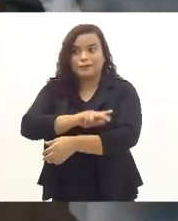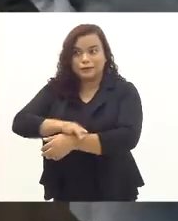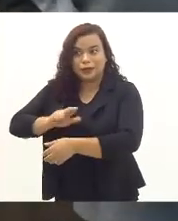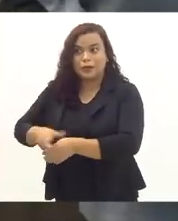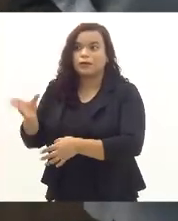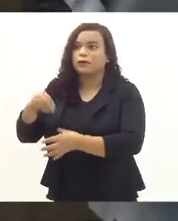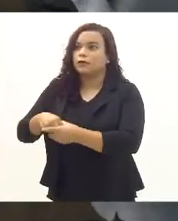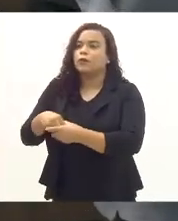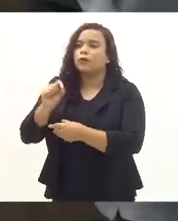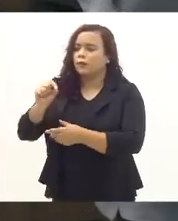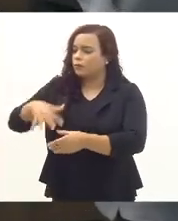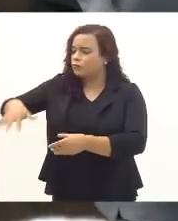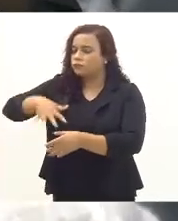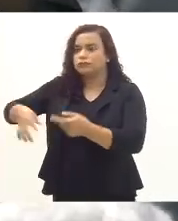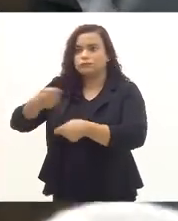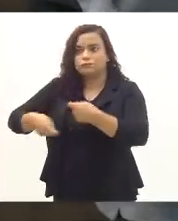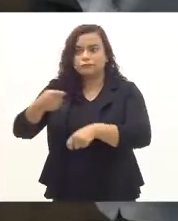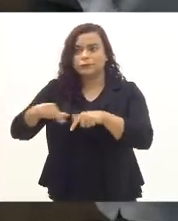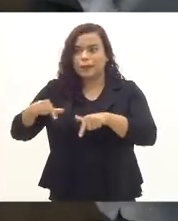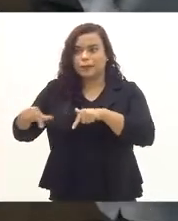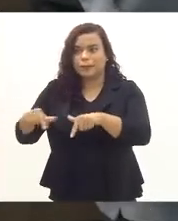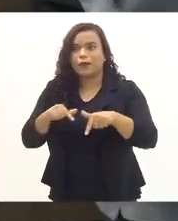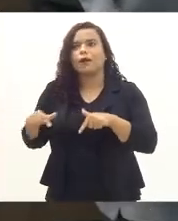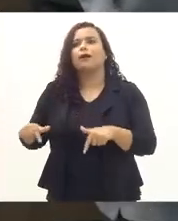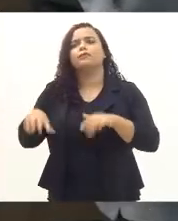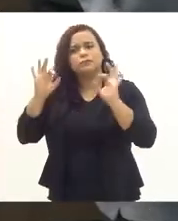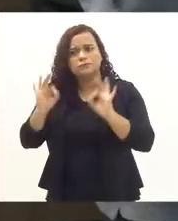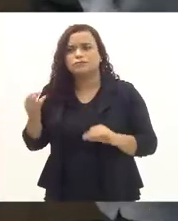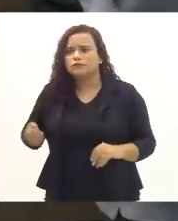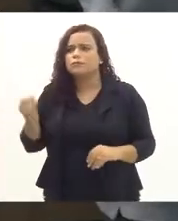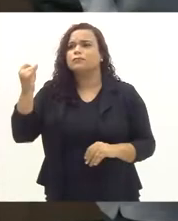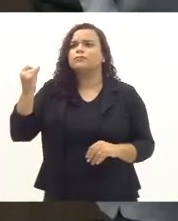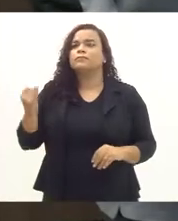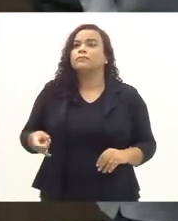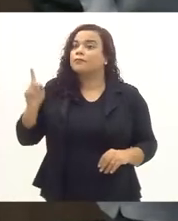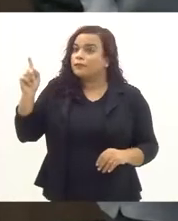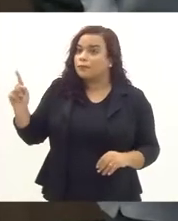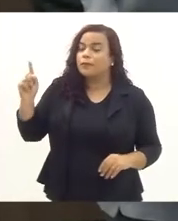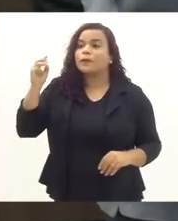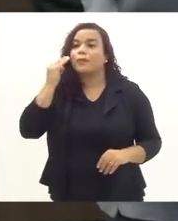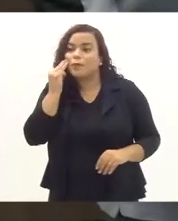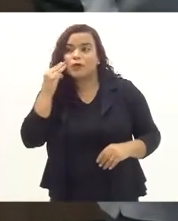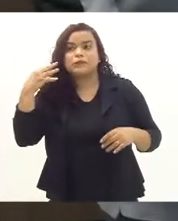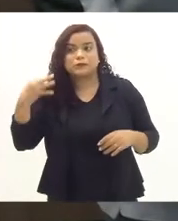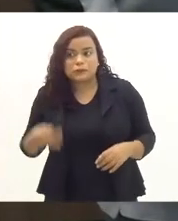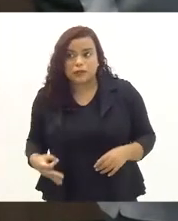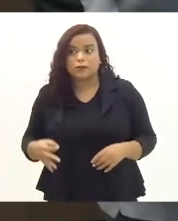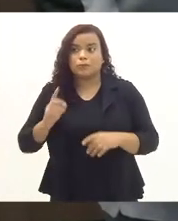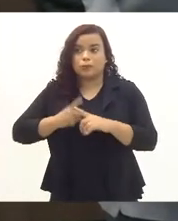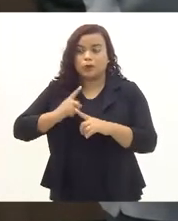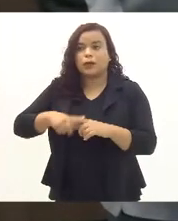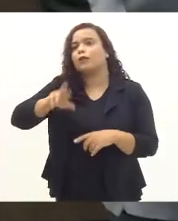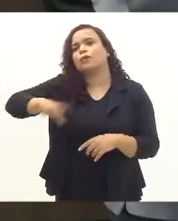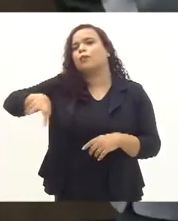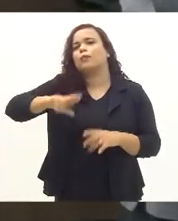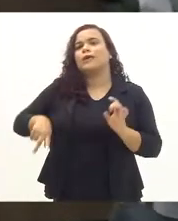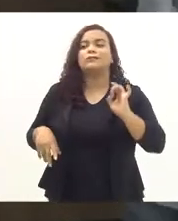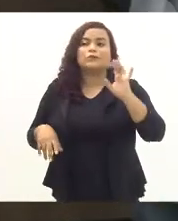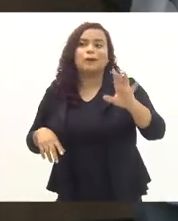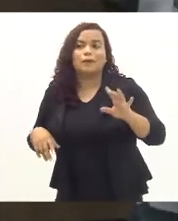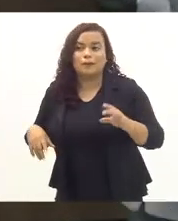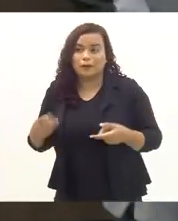muito importante deputada Mônica Francisco acerta Porque não basta Deputado a Dani Monteiro